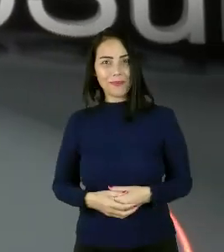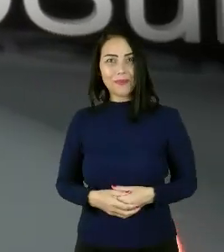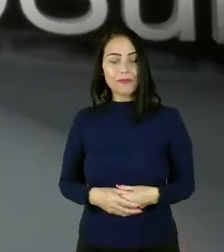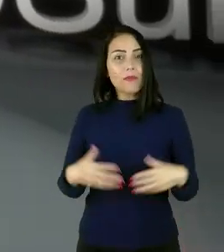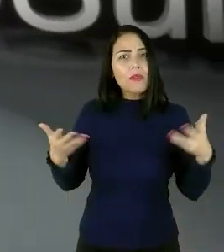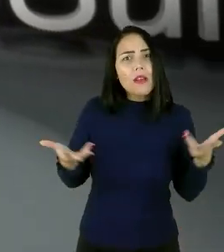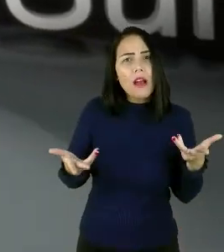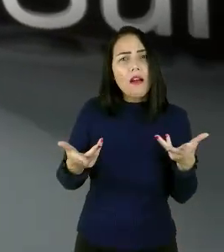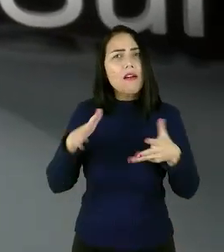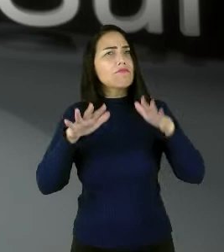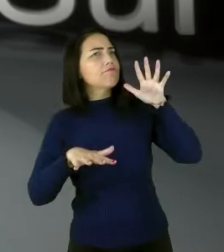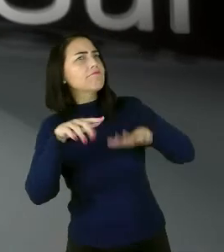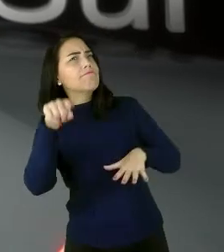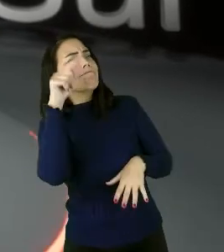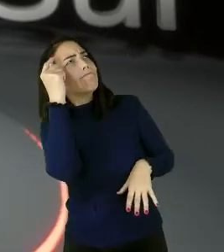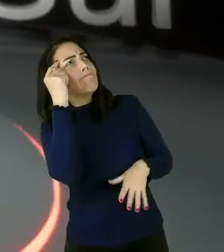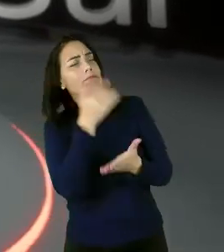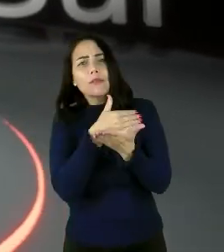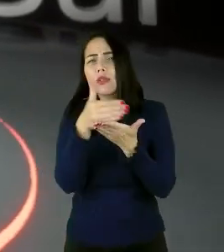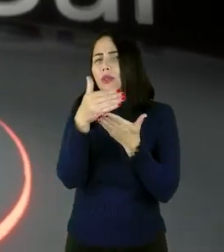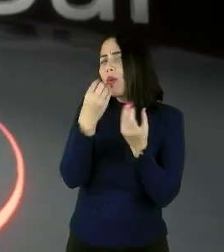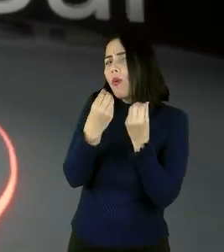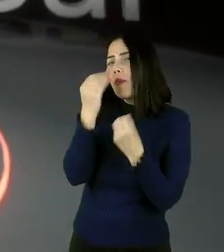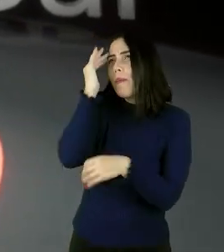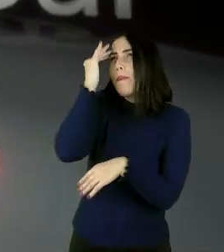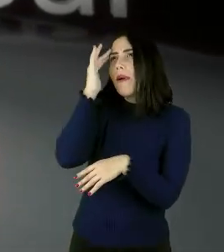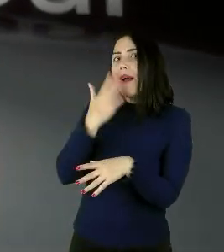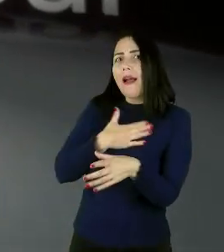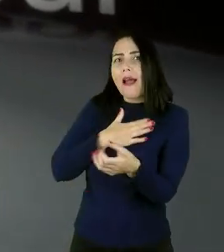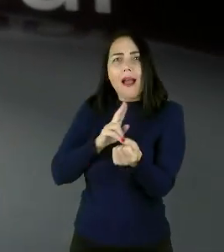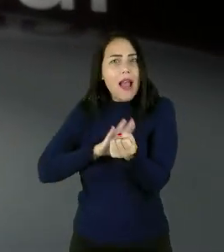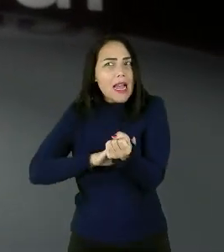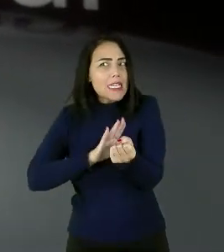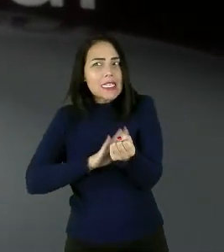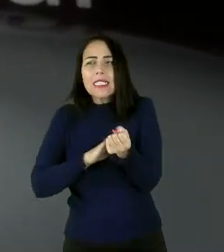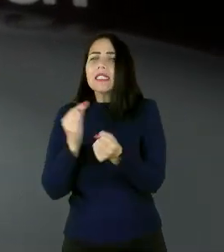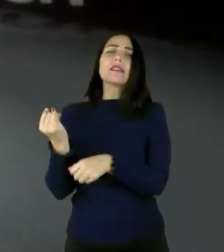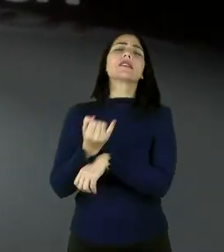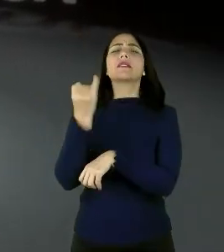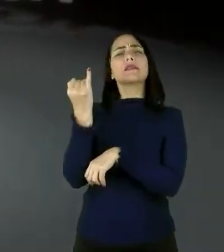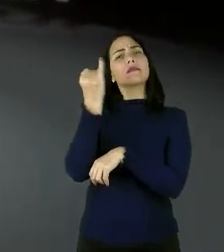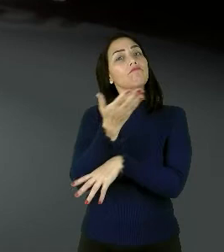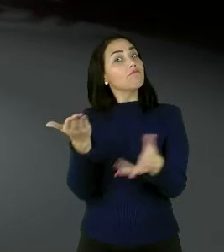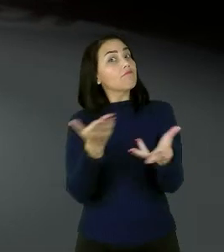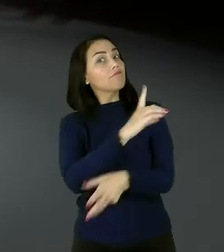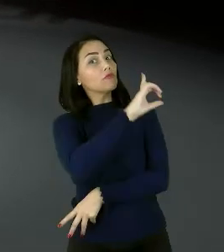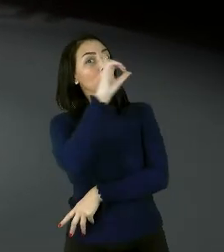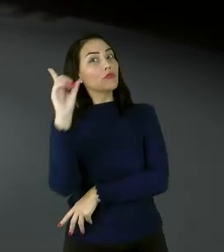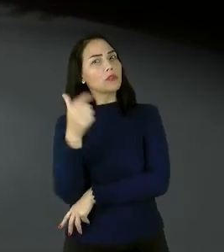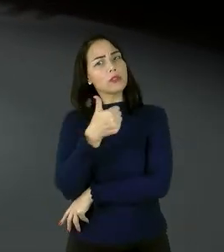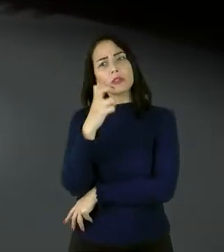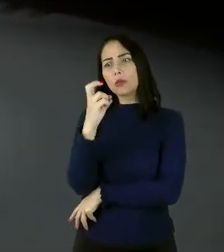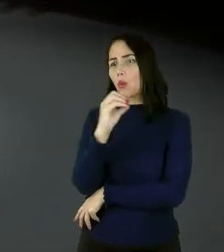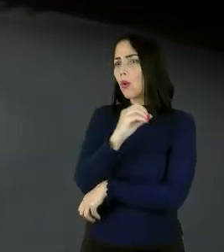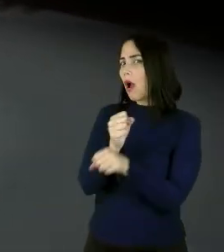agora talvez vocês comecem a compreender um pouco a minha obsessão pela importância desta data do